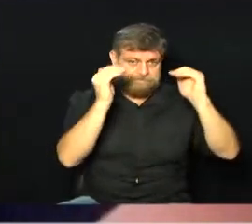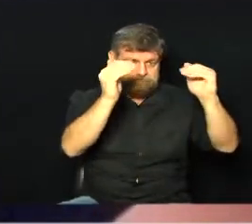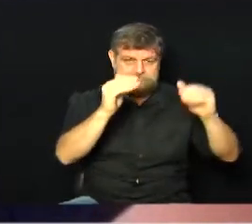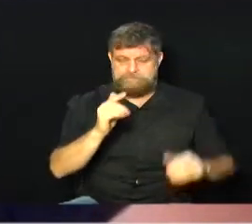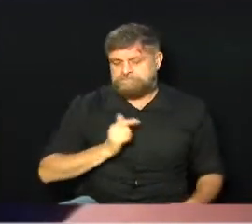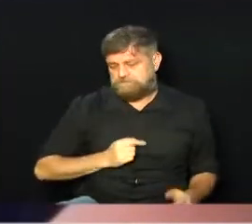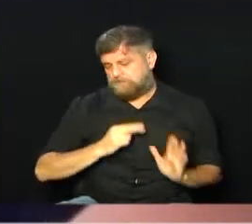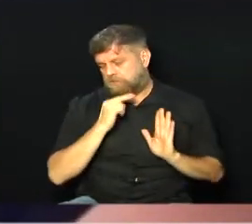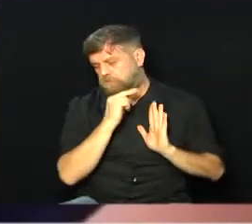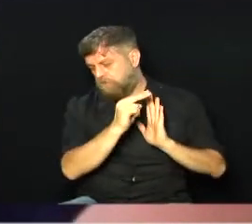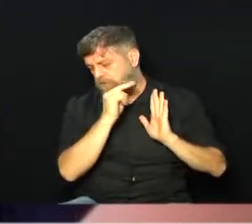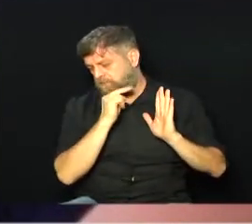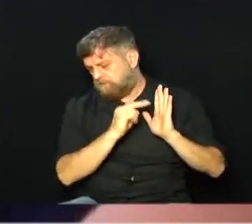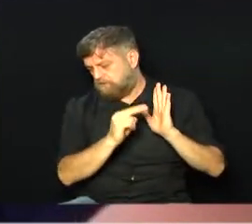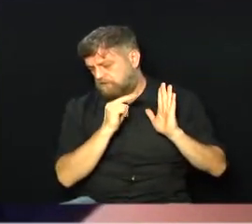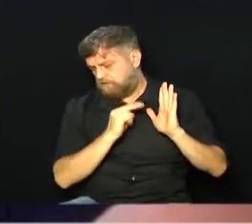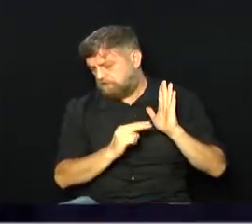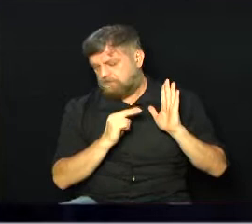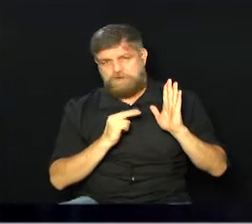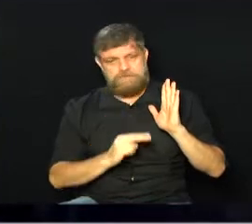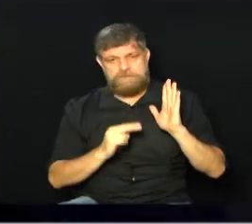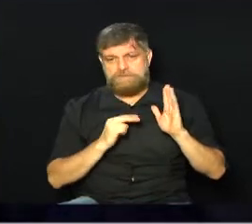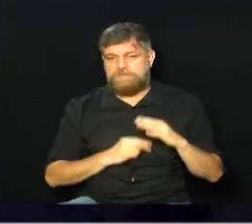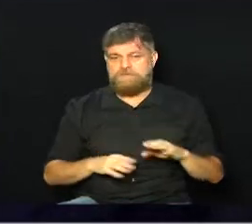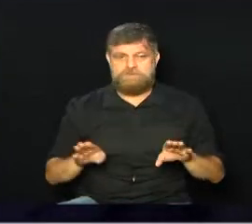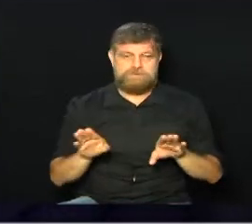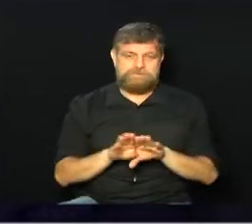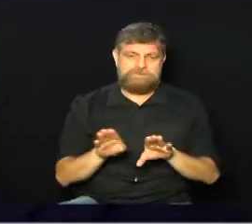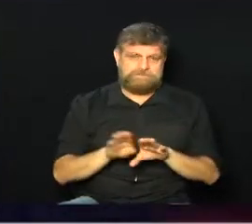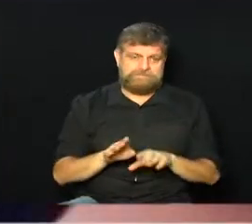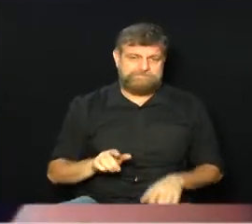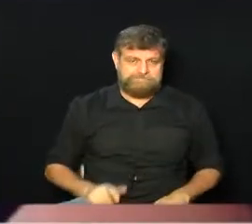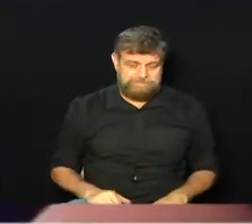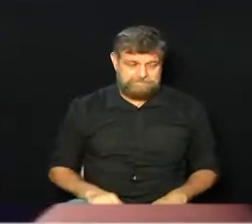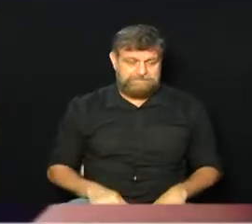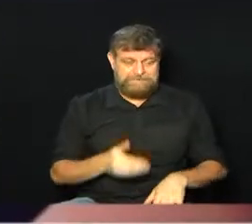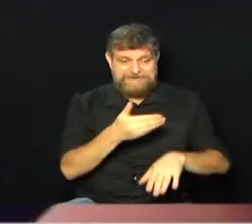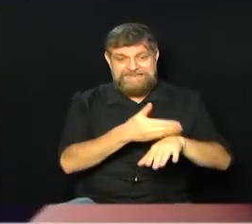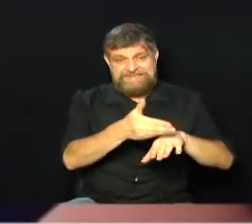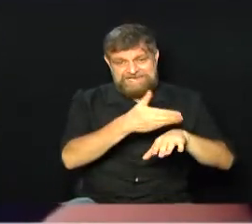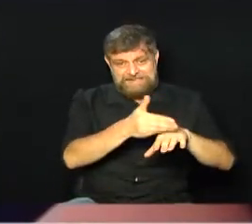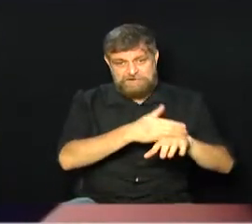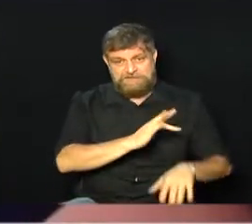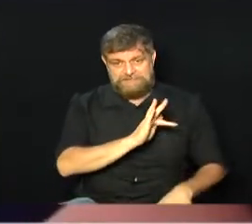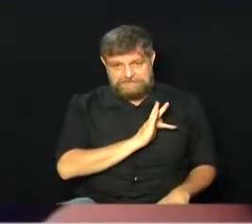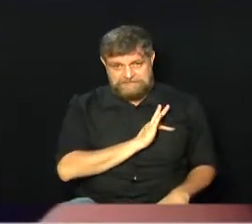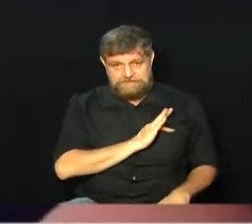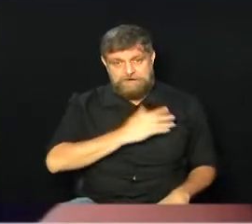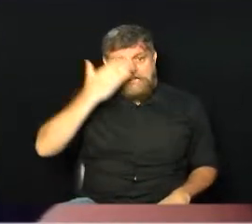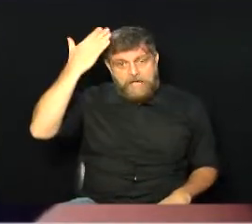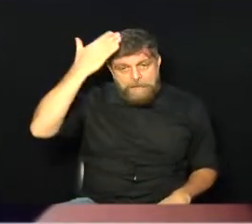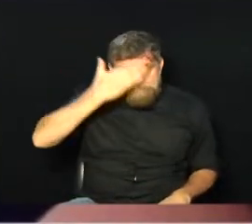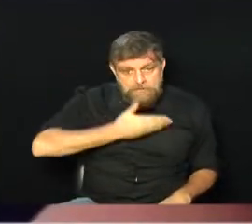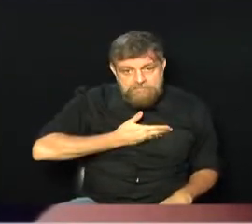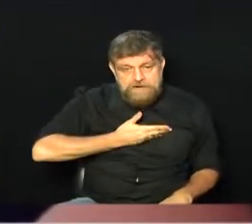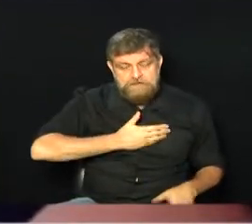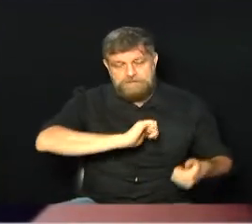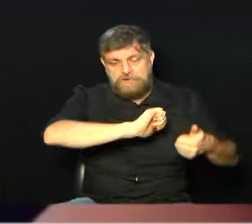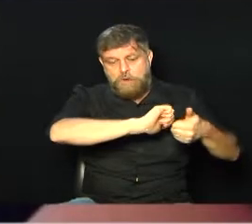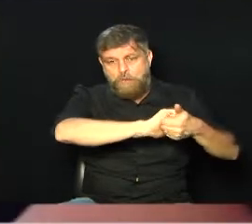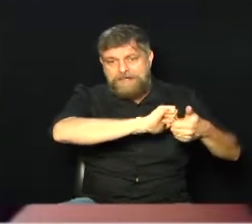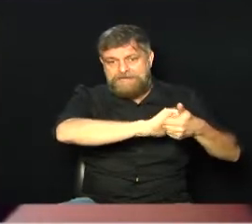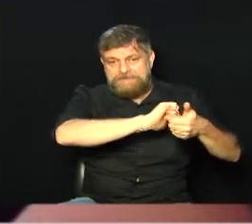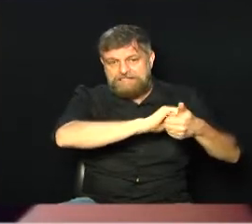Tite, Levi Coupe, o próprio Gilson Kleiner, são todos treinadores que provaram que tem qualidade, então eu